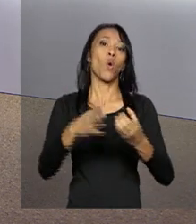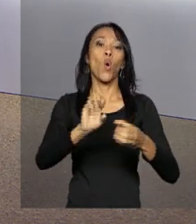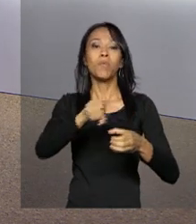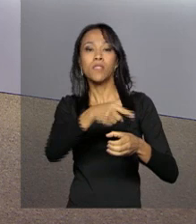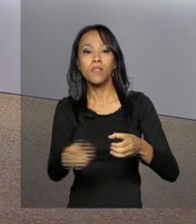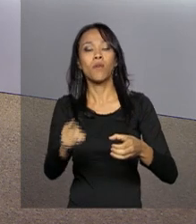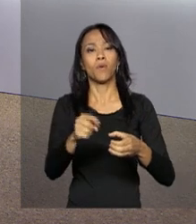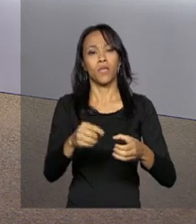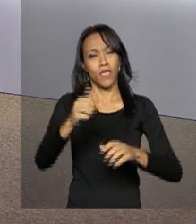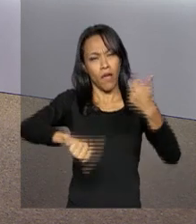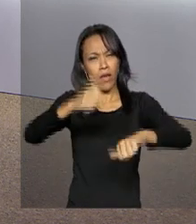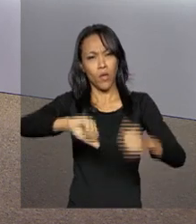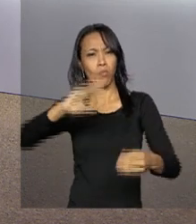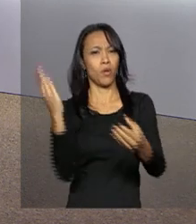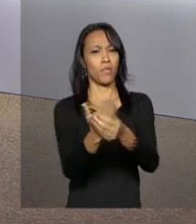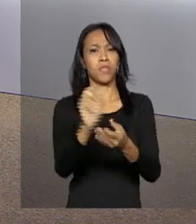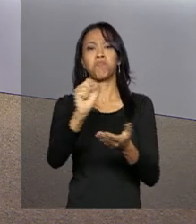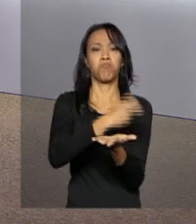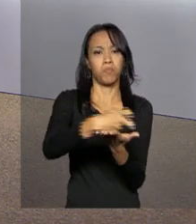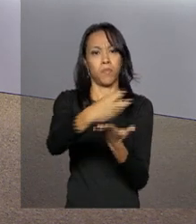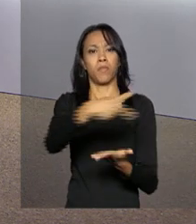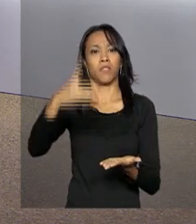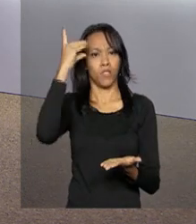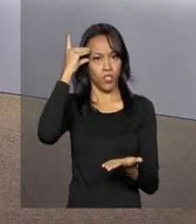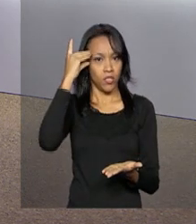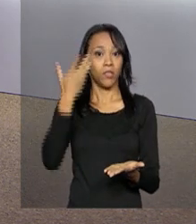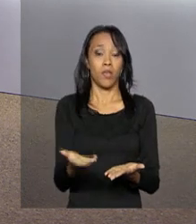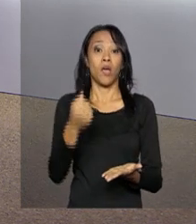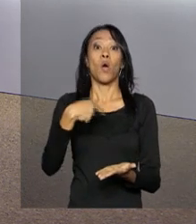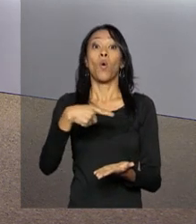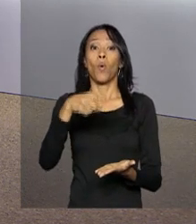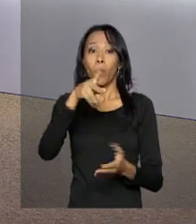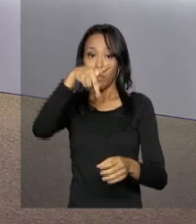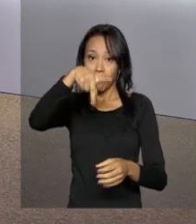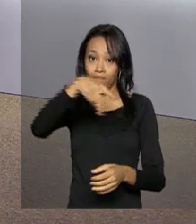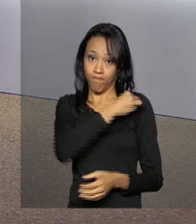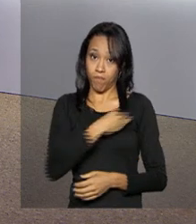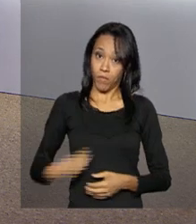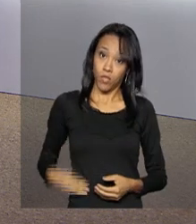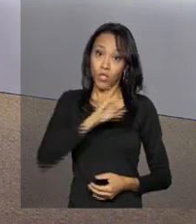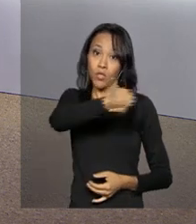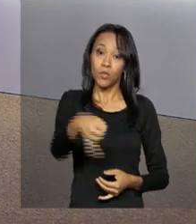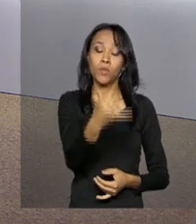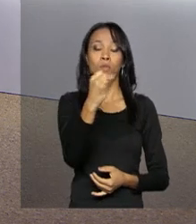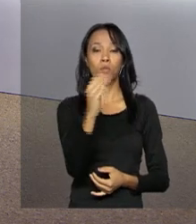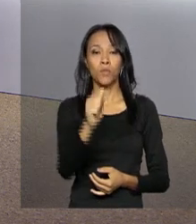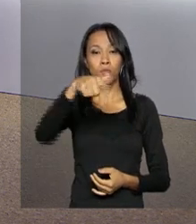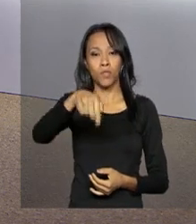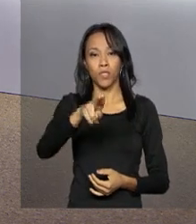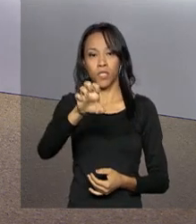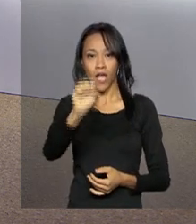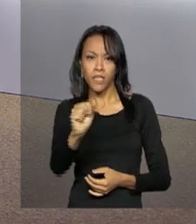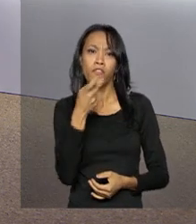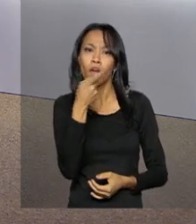da presidenta o ministro chefe do gabinete da presidência da república ja Wagner falou sobre o resultado segundo o ministro a